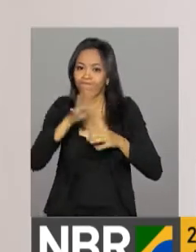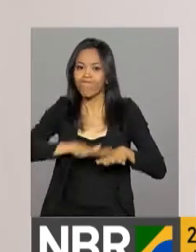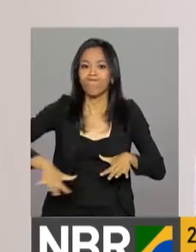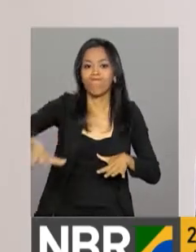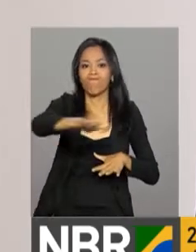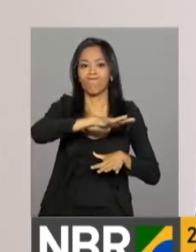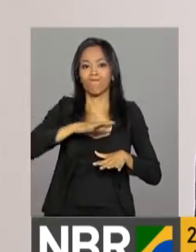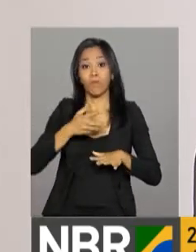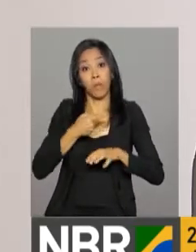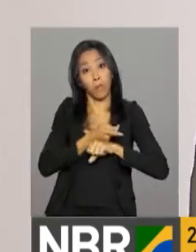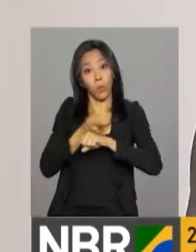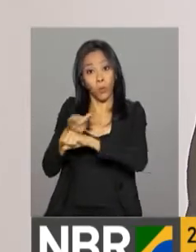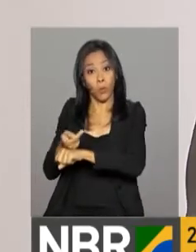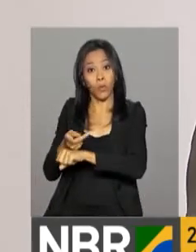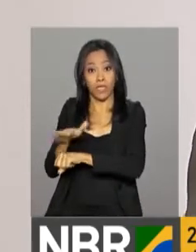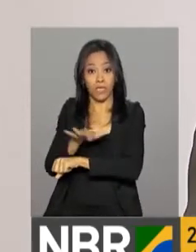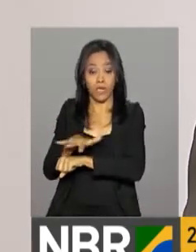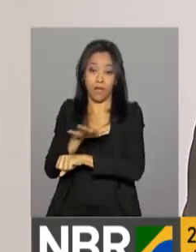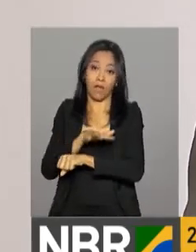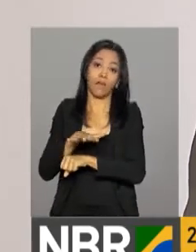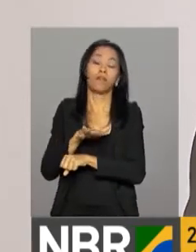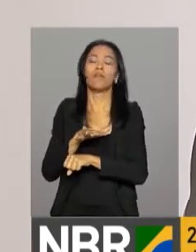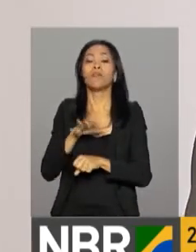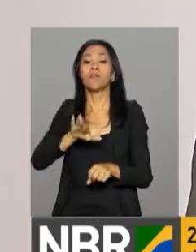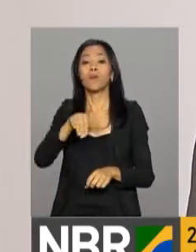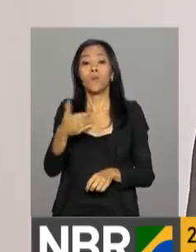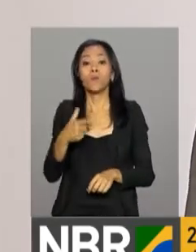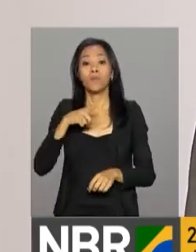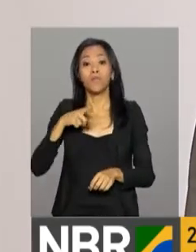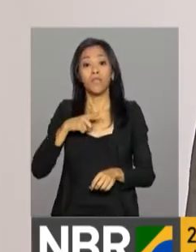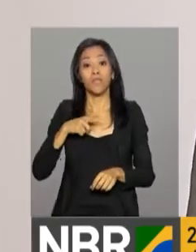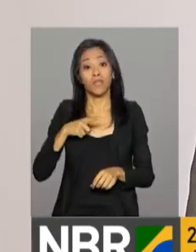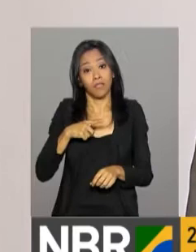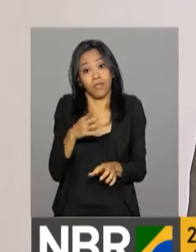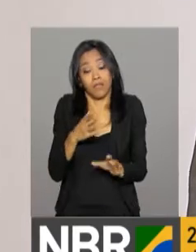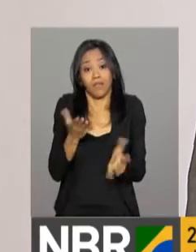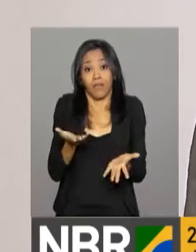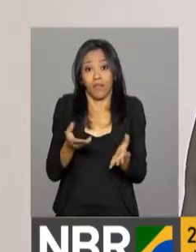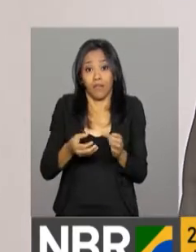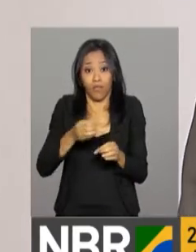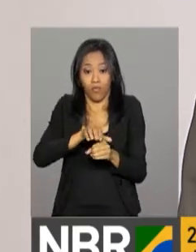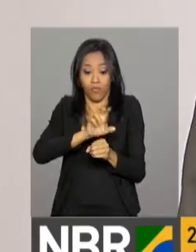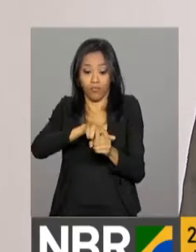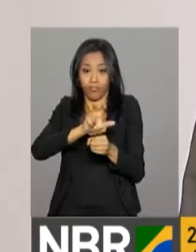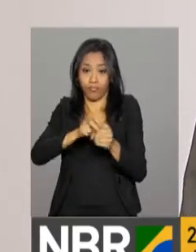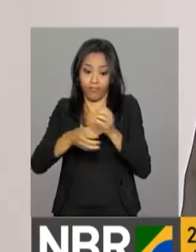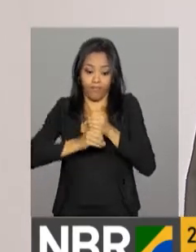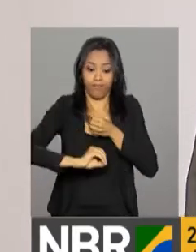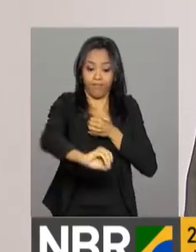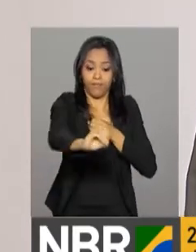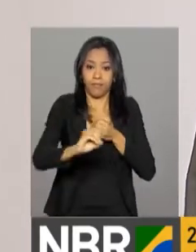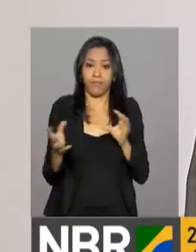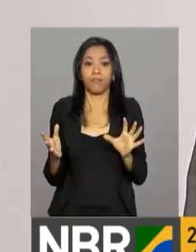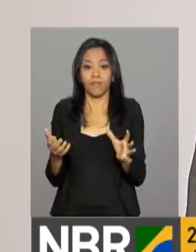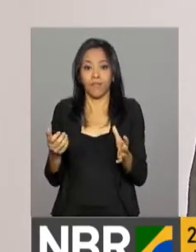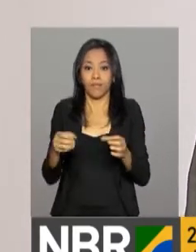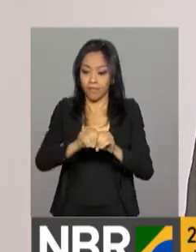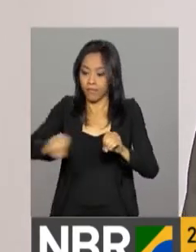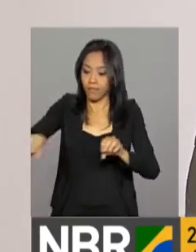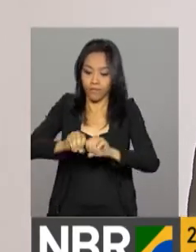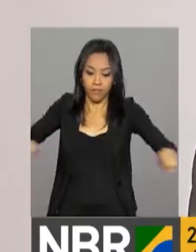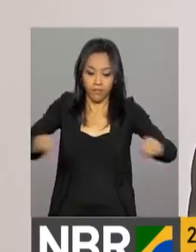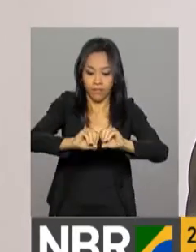do setor da saúde quando você tem o saneamento básico e aqui para ser preciso governador nós estamos liberando 1